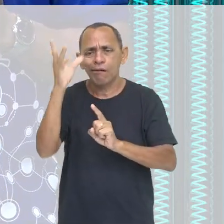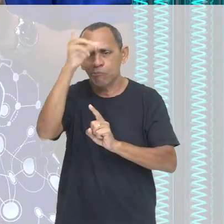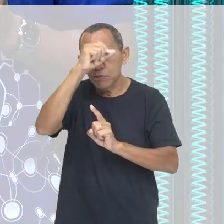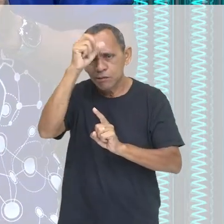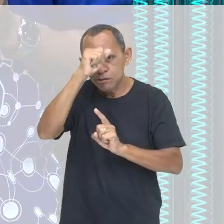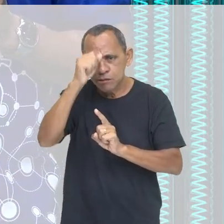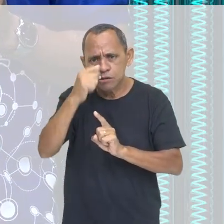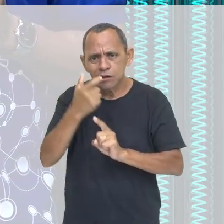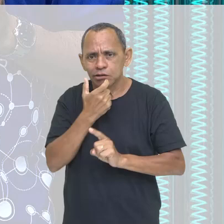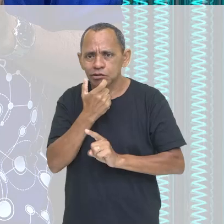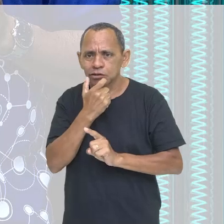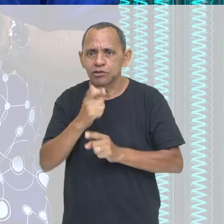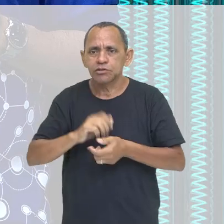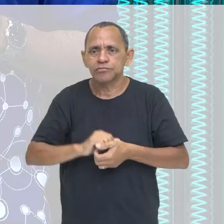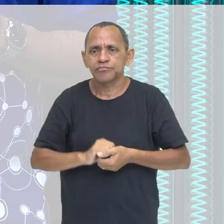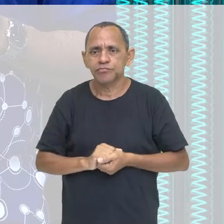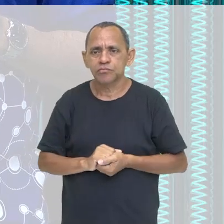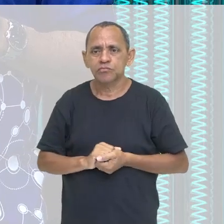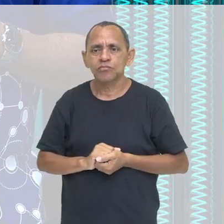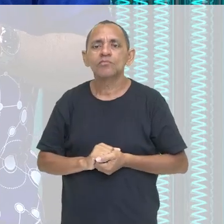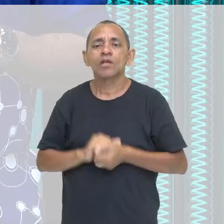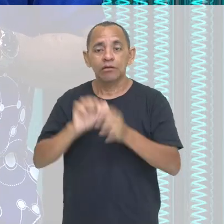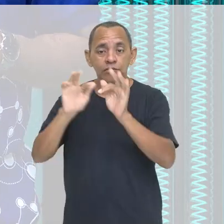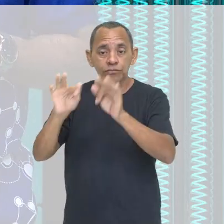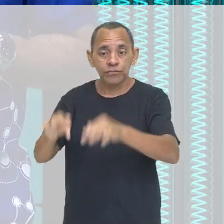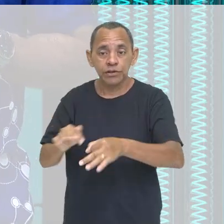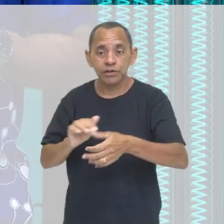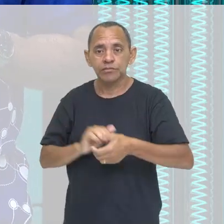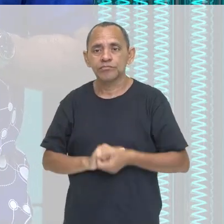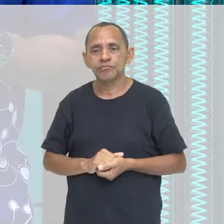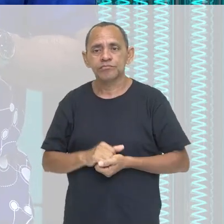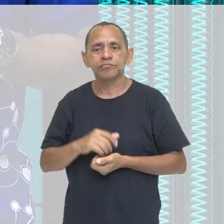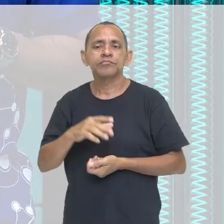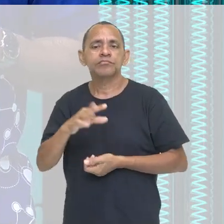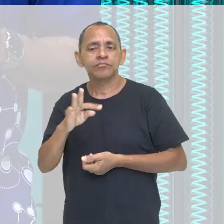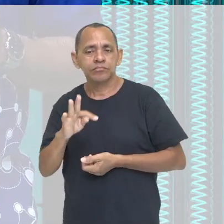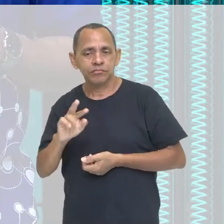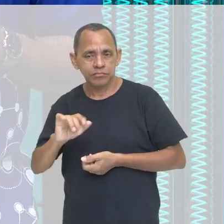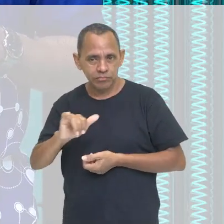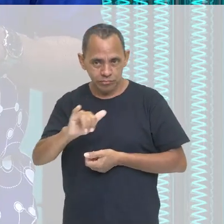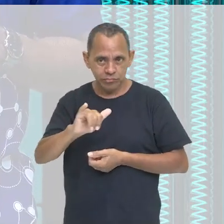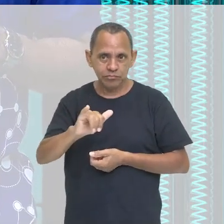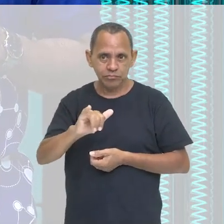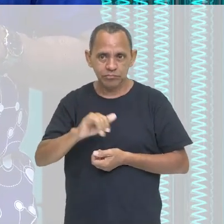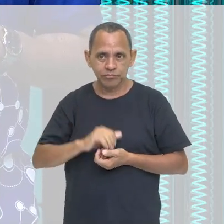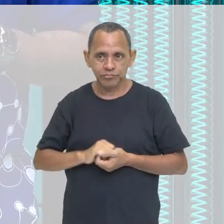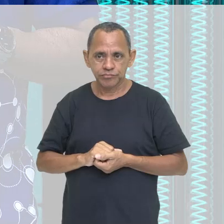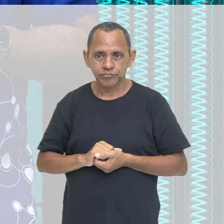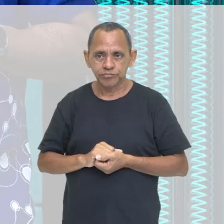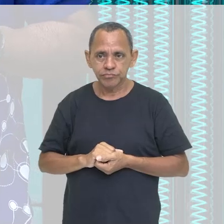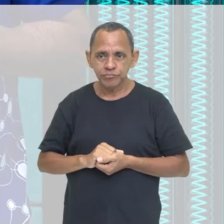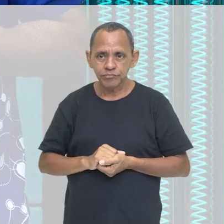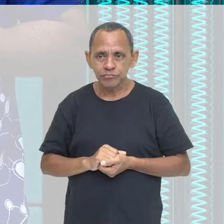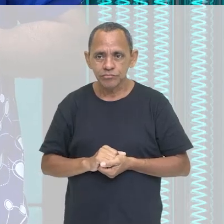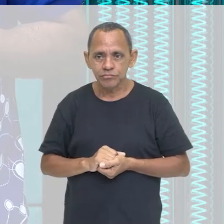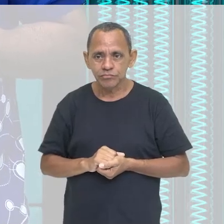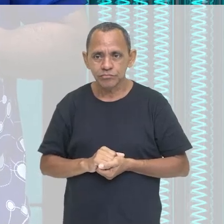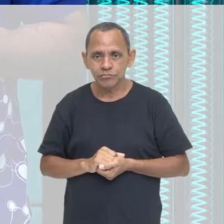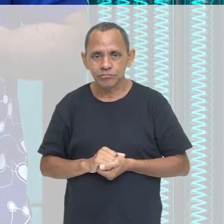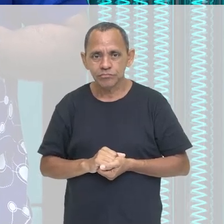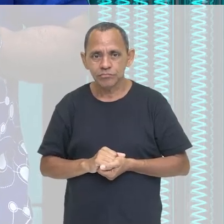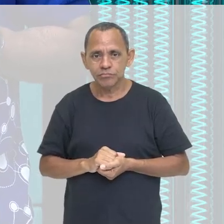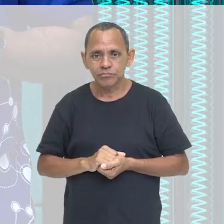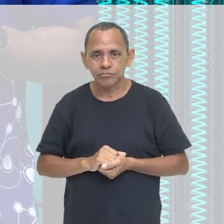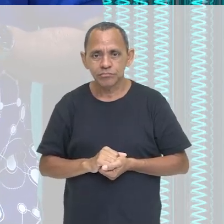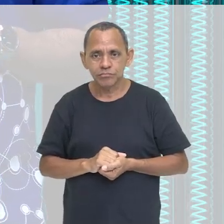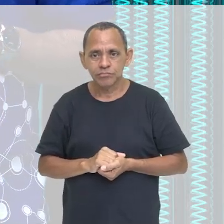Então, palavras em língua inglesa com terminação em TY, há uma grande chance dela ter a terminação DAD